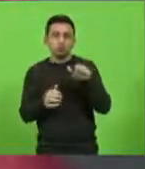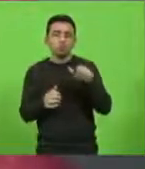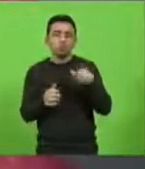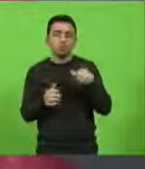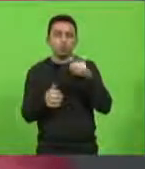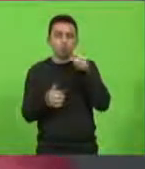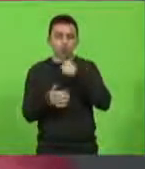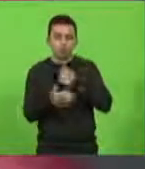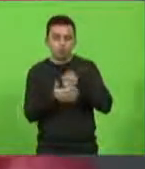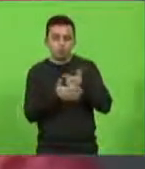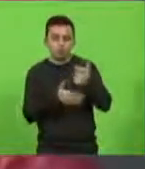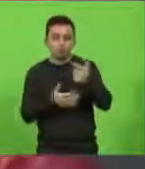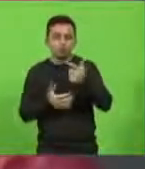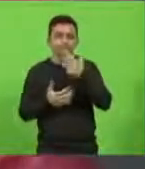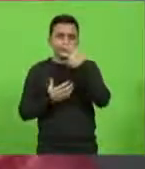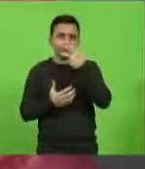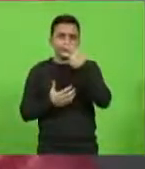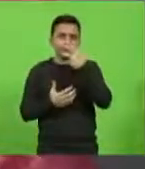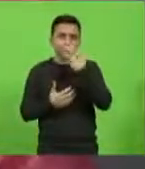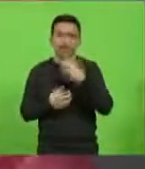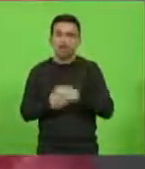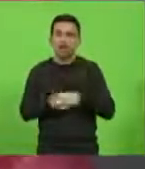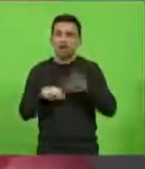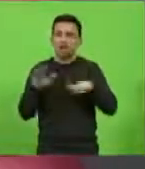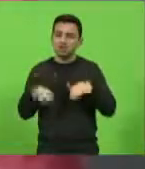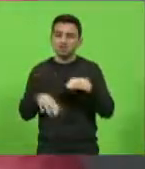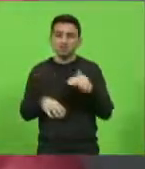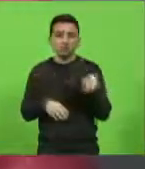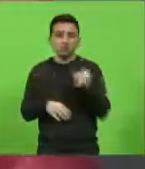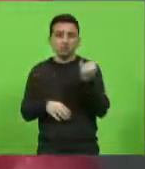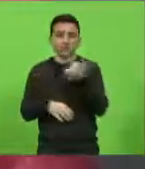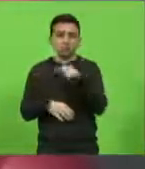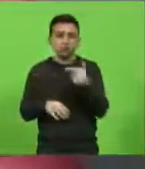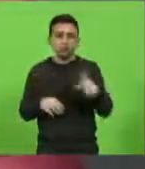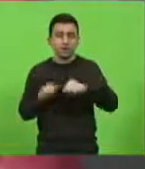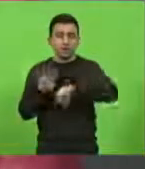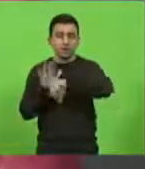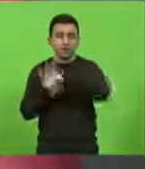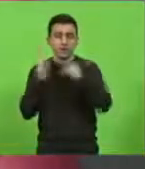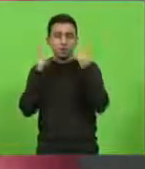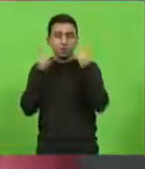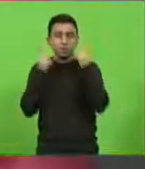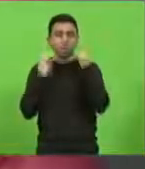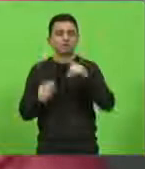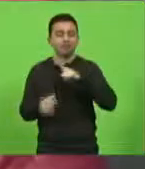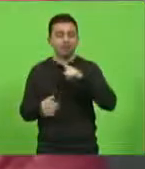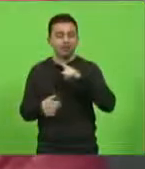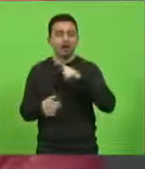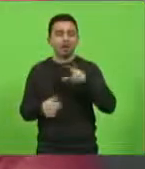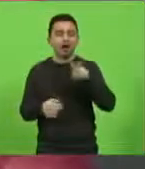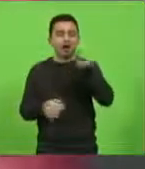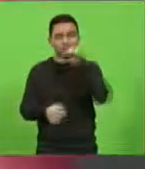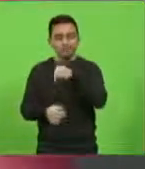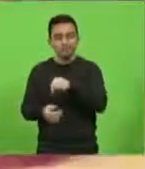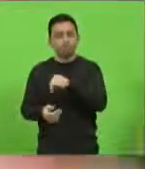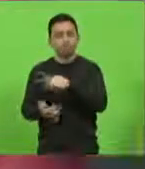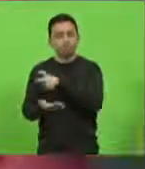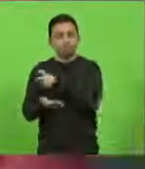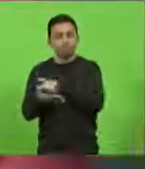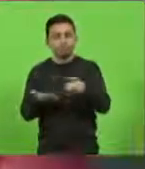tal fato embora possa ser relevante para os crimes comuns investigados tem valor para o presente processo de impitimam